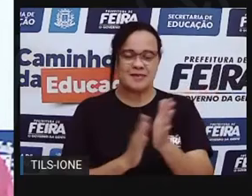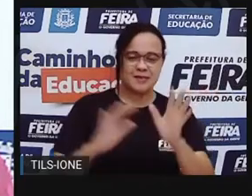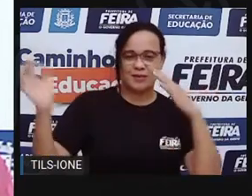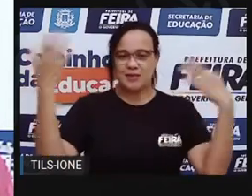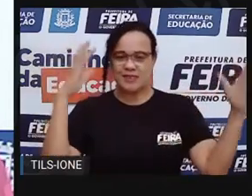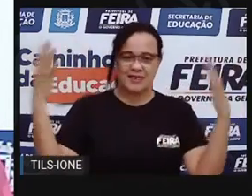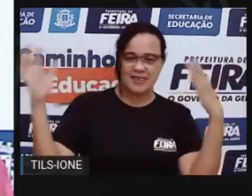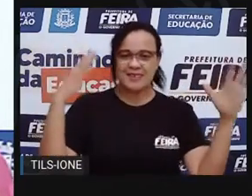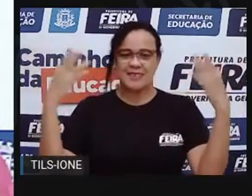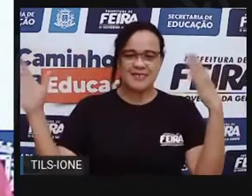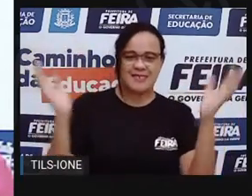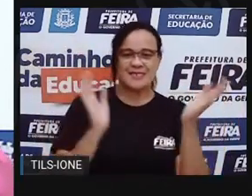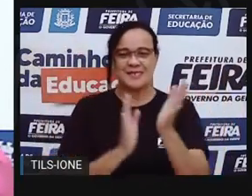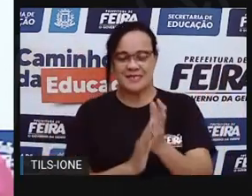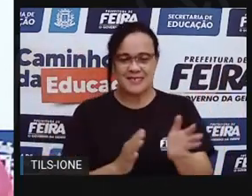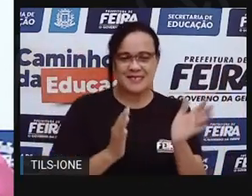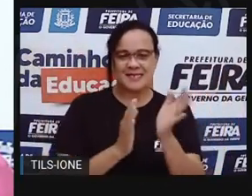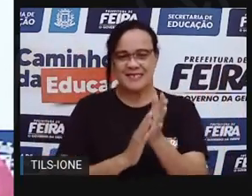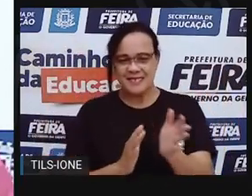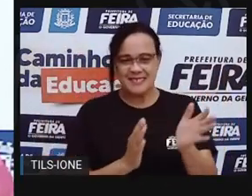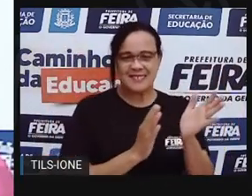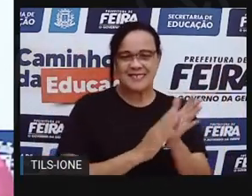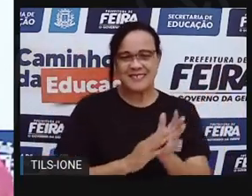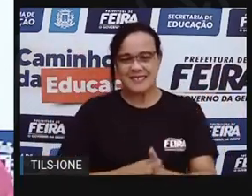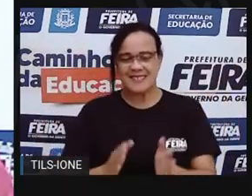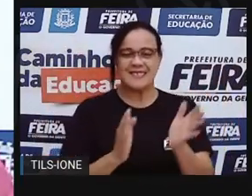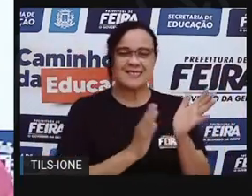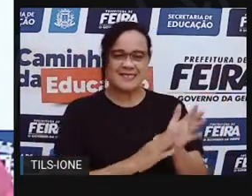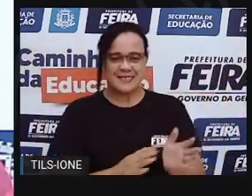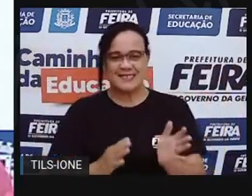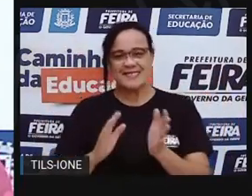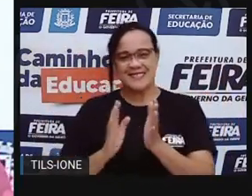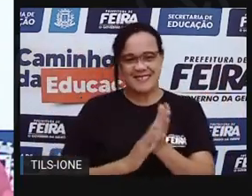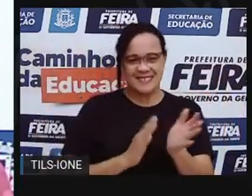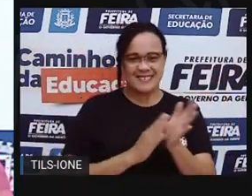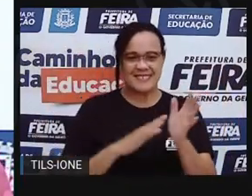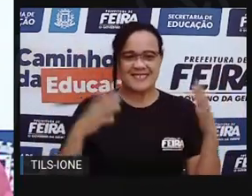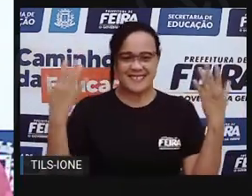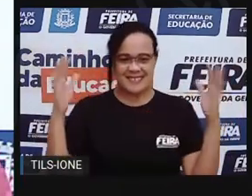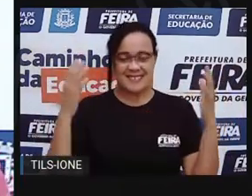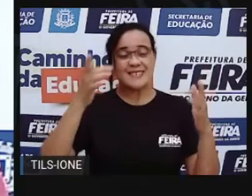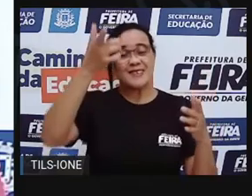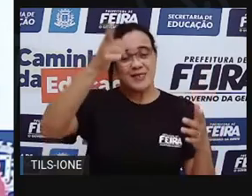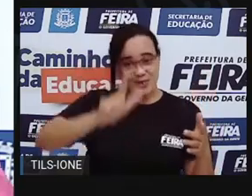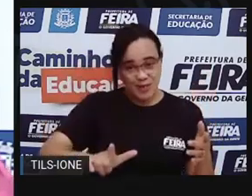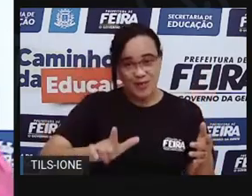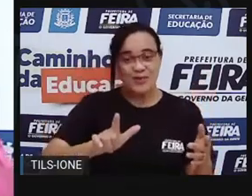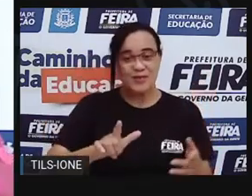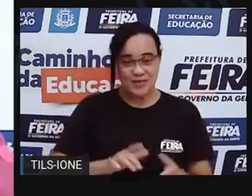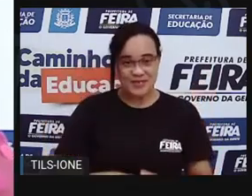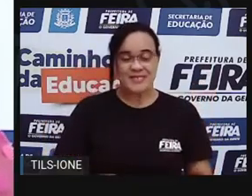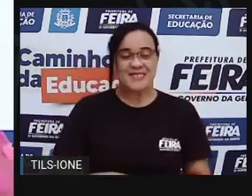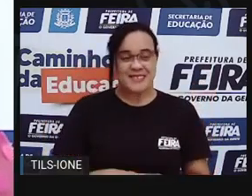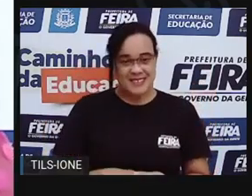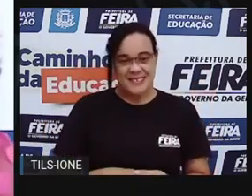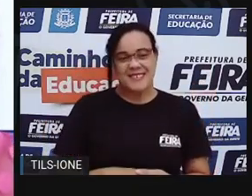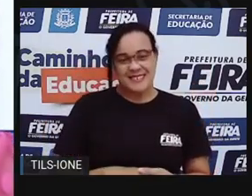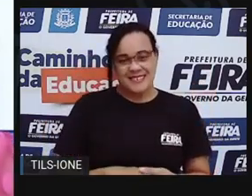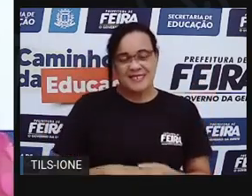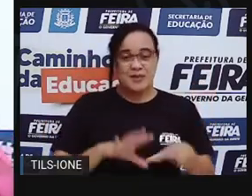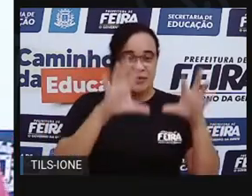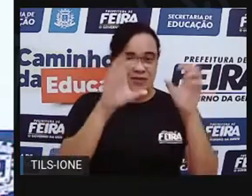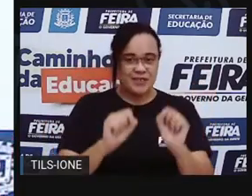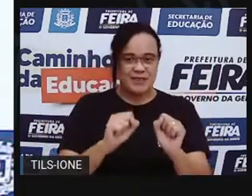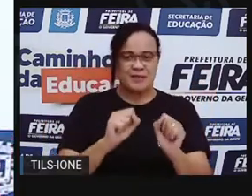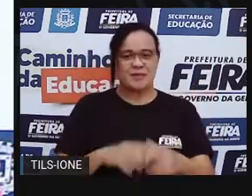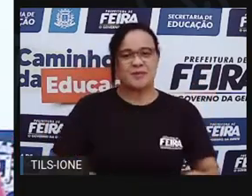samba, sambolelê. Tira na barra da saia. De novo pra si. De novo, a última pra gente fechar,